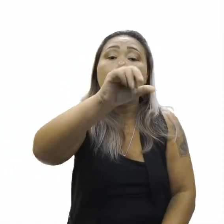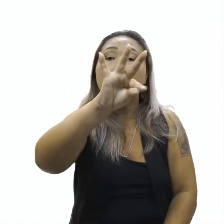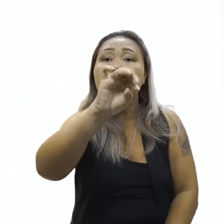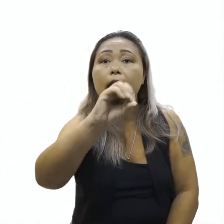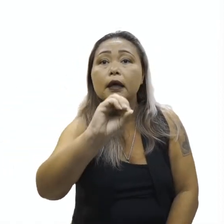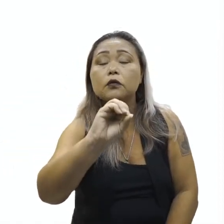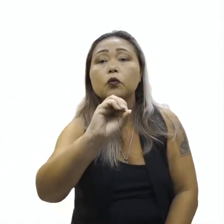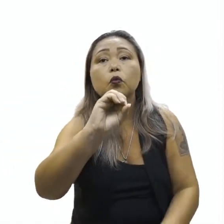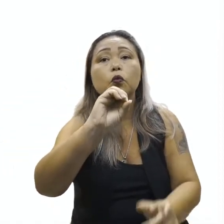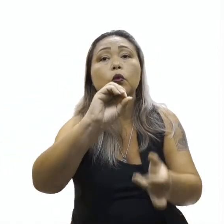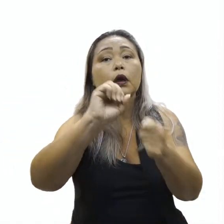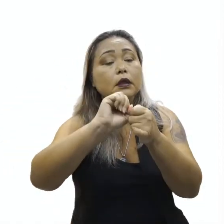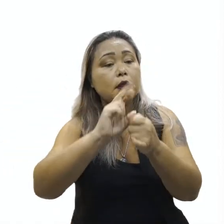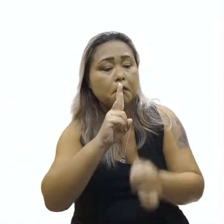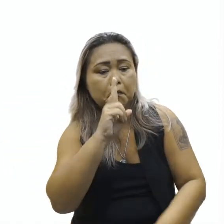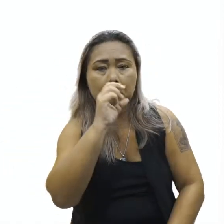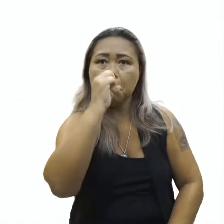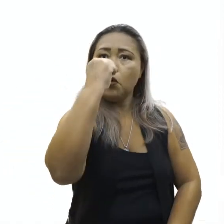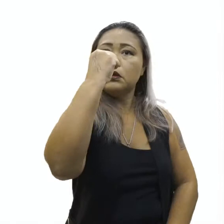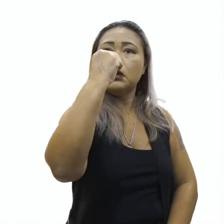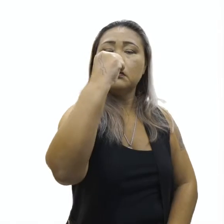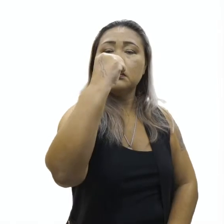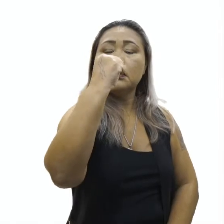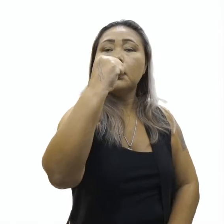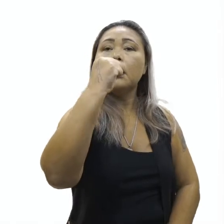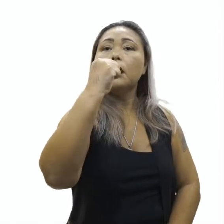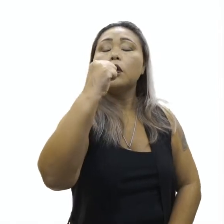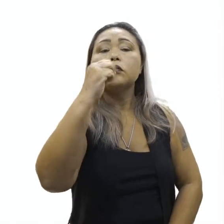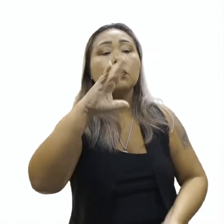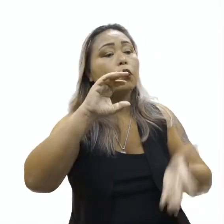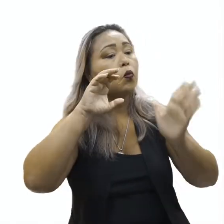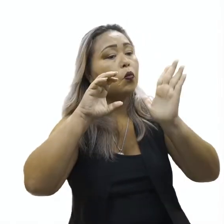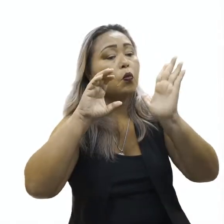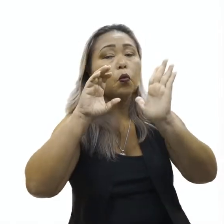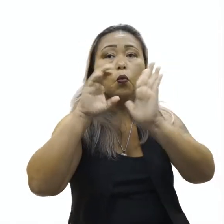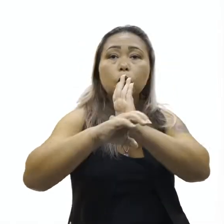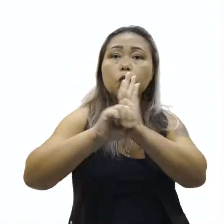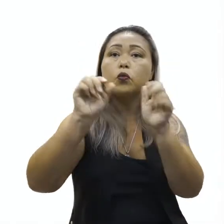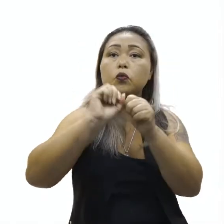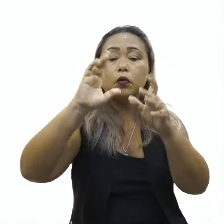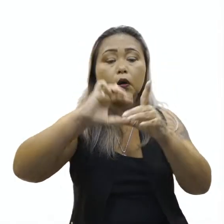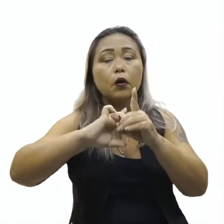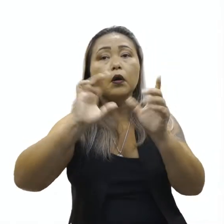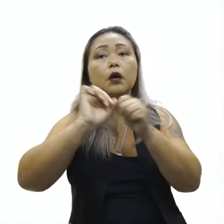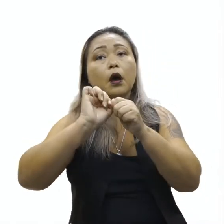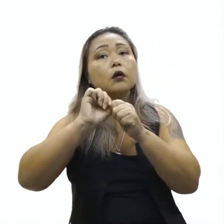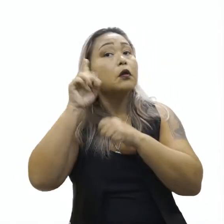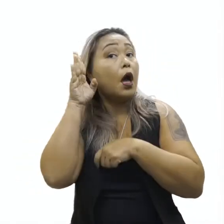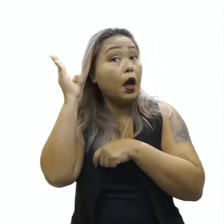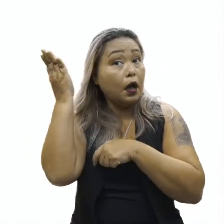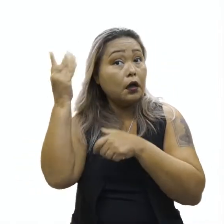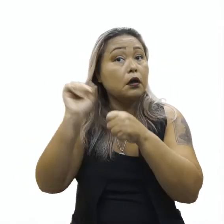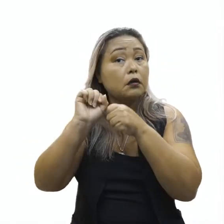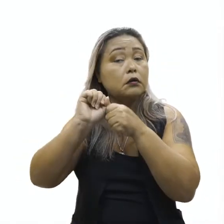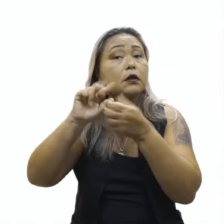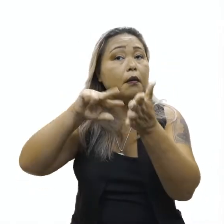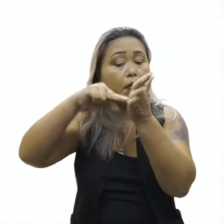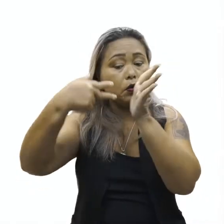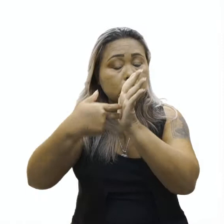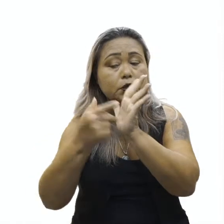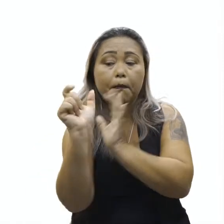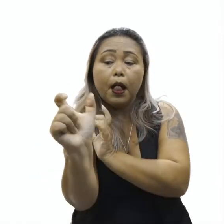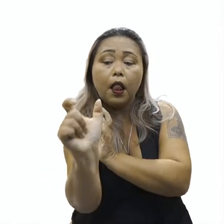dizer poder. Ou seja, o conceito de democracia seria, nesse caso, etimologicamente,